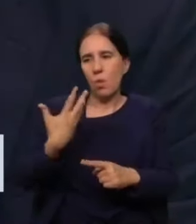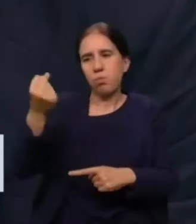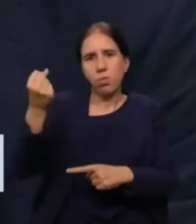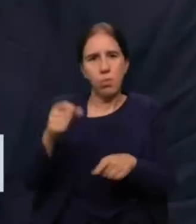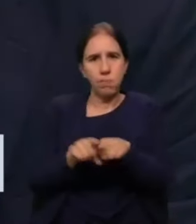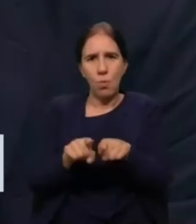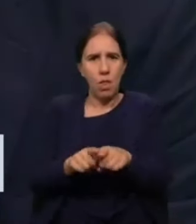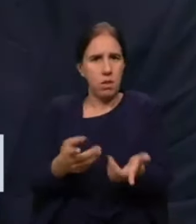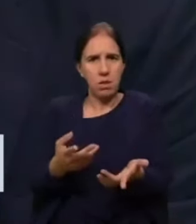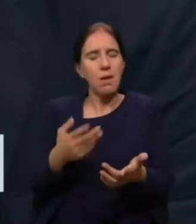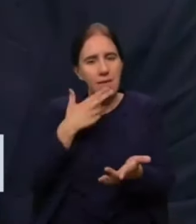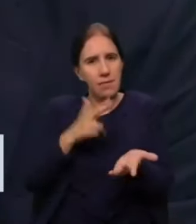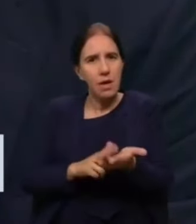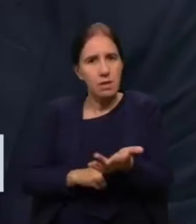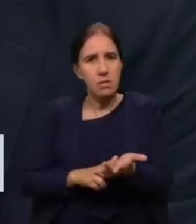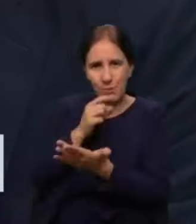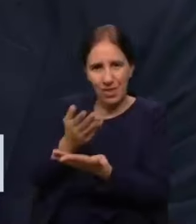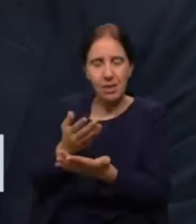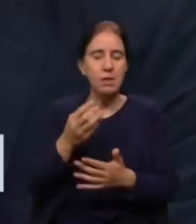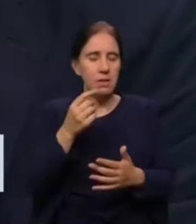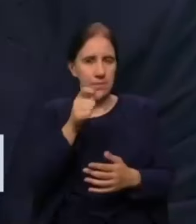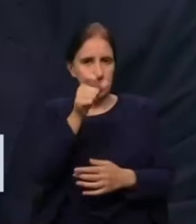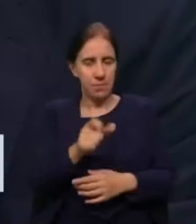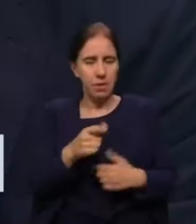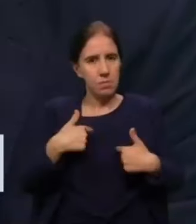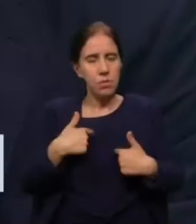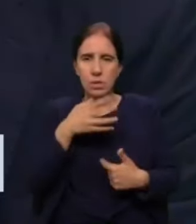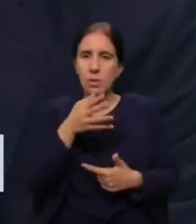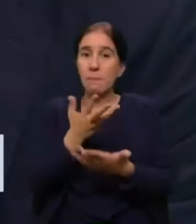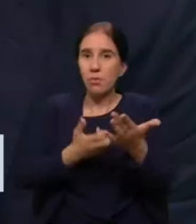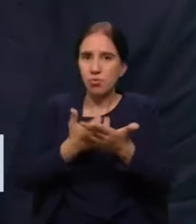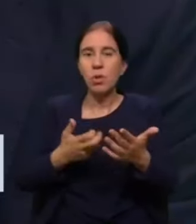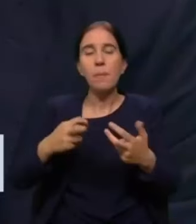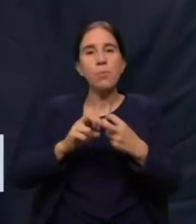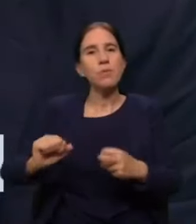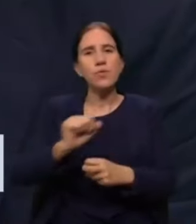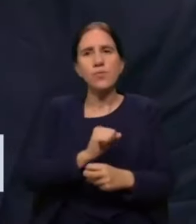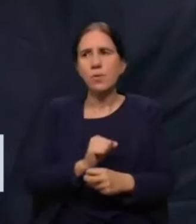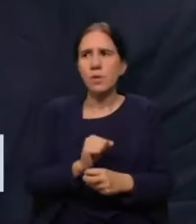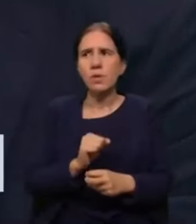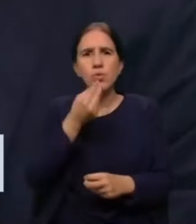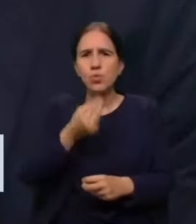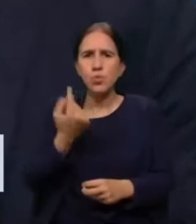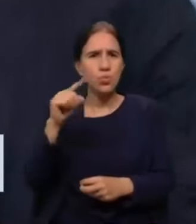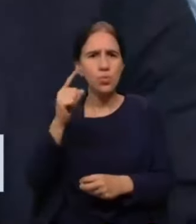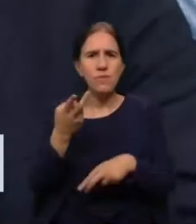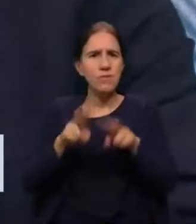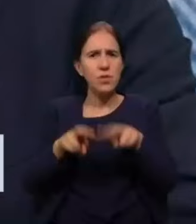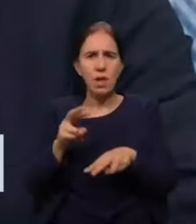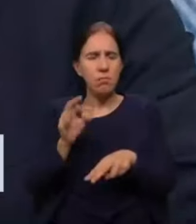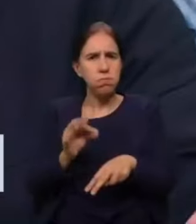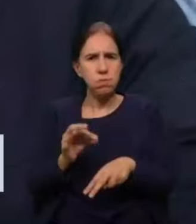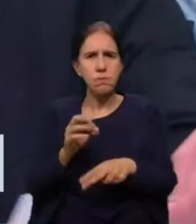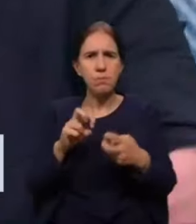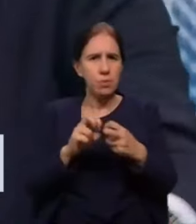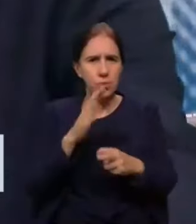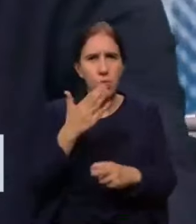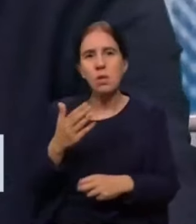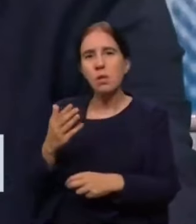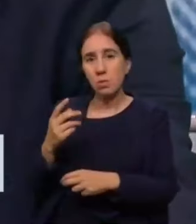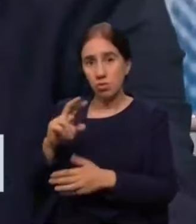estamos confrontados. De facto, é verdade, nós estamos confrontados com isso. Porque nós temos o nosso problema, é de uma brutal injustiça fiscal. Este é que é o grande problema. Então devem